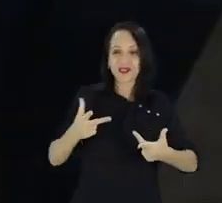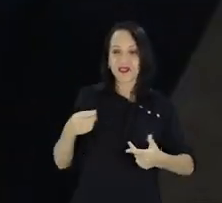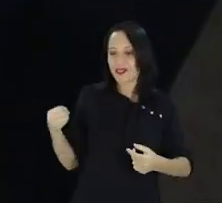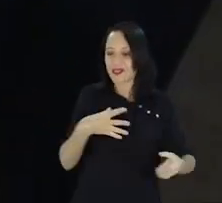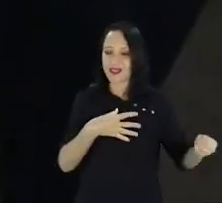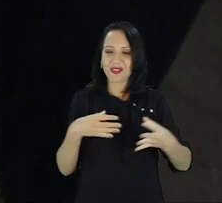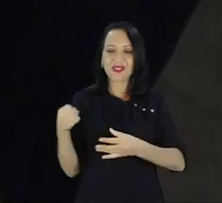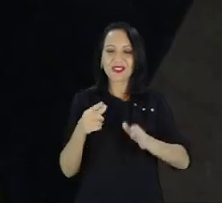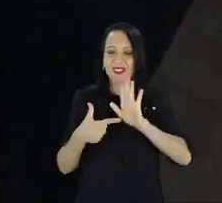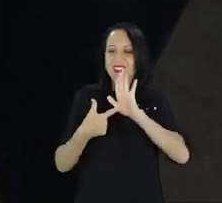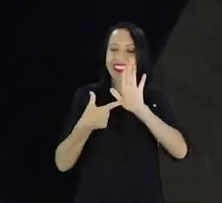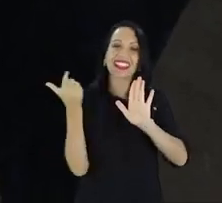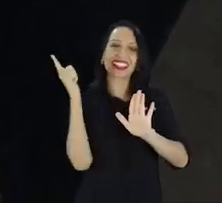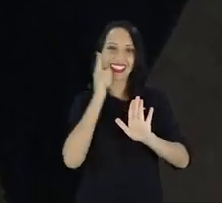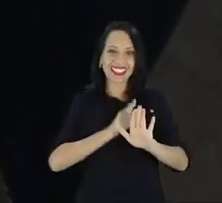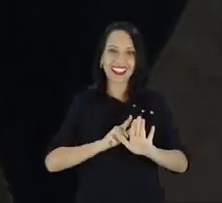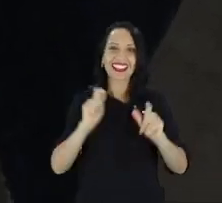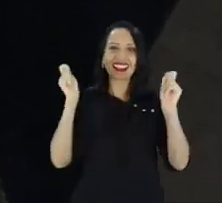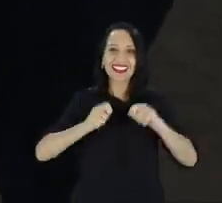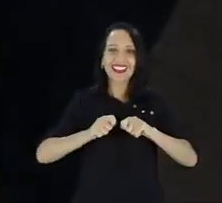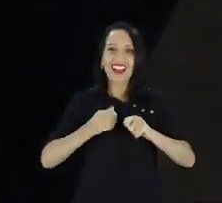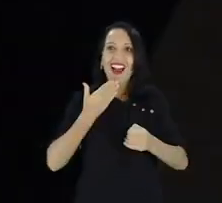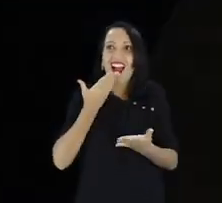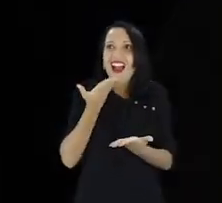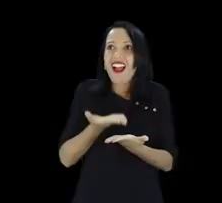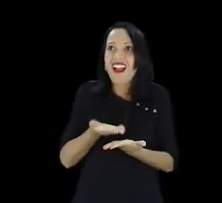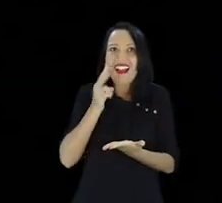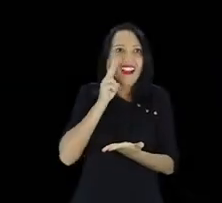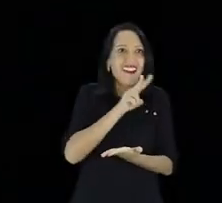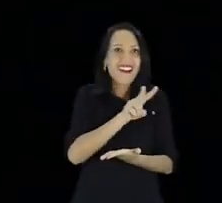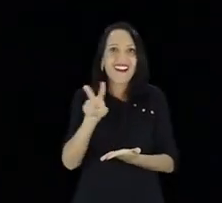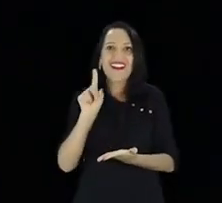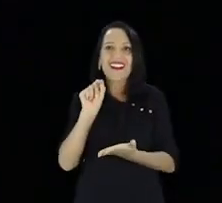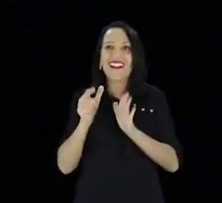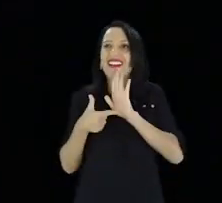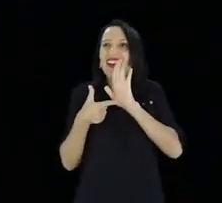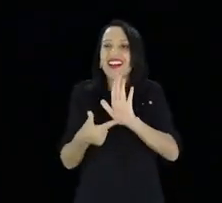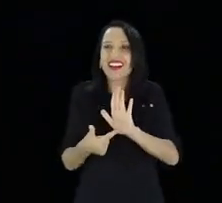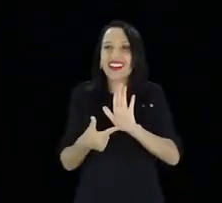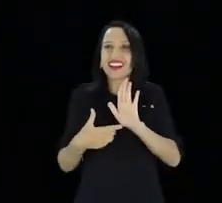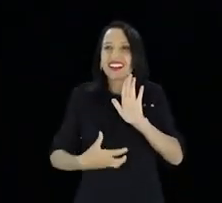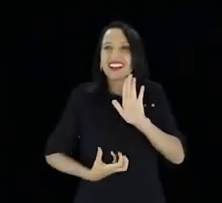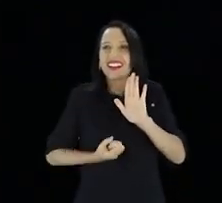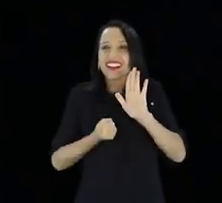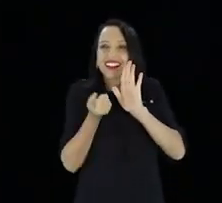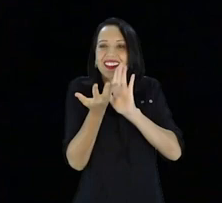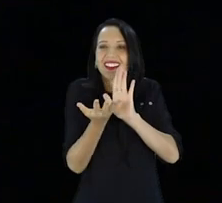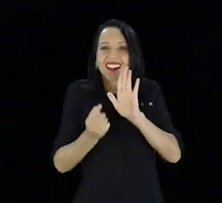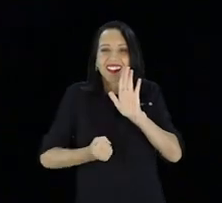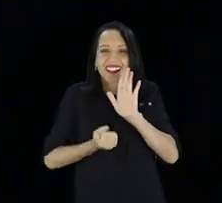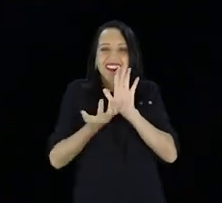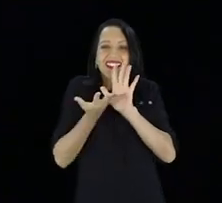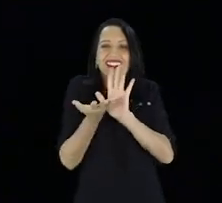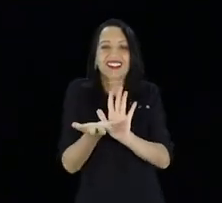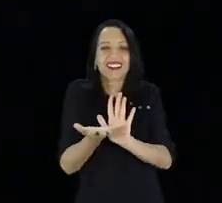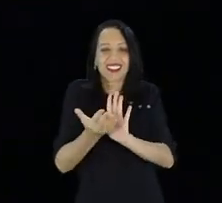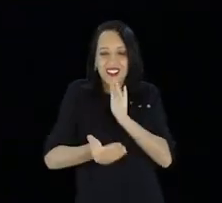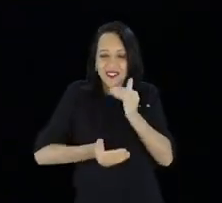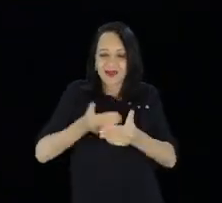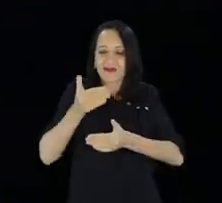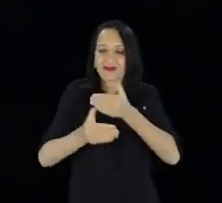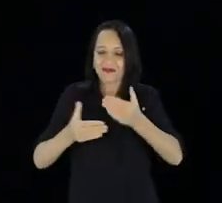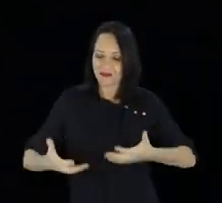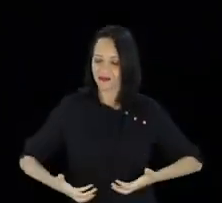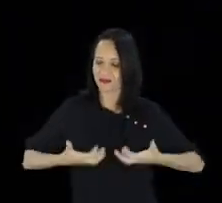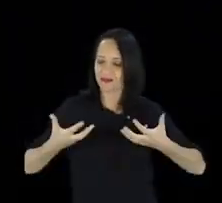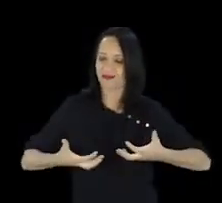novas para conseguir expressar então poder vislumbrar o que que isso quer dizer E aí é um processo que é o processo que me